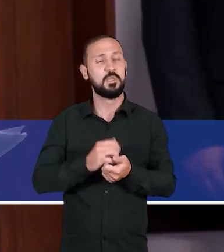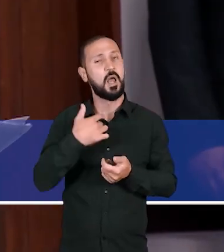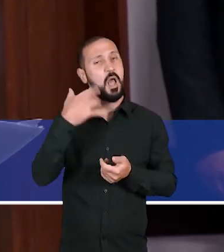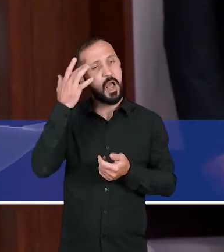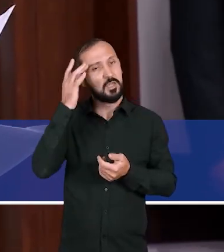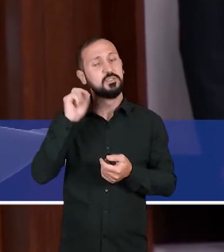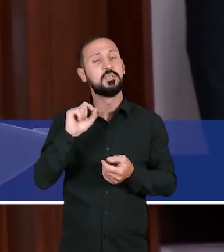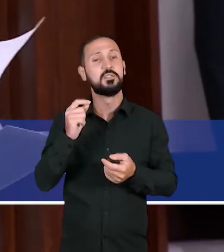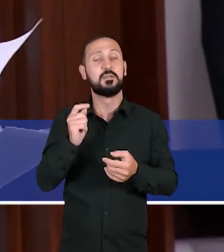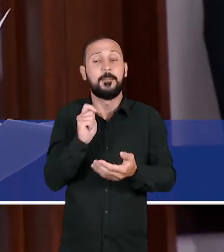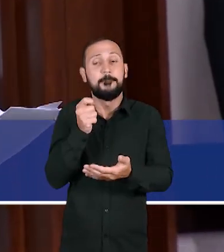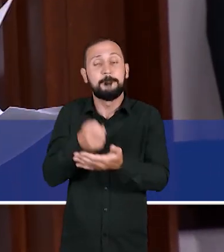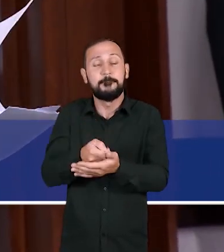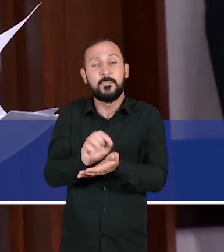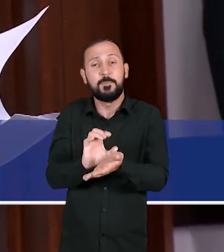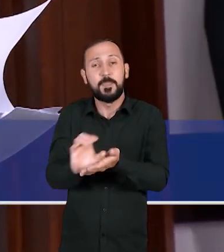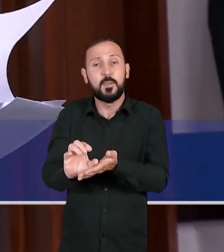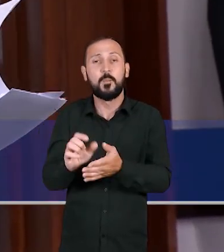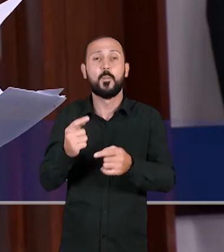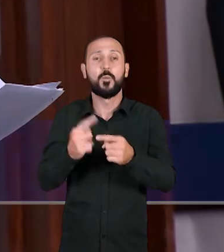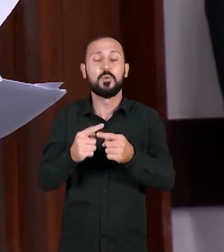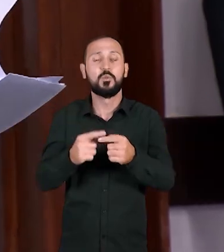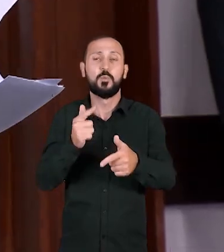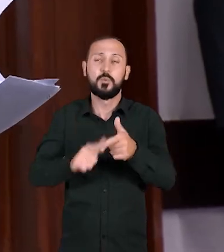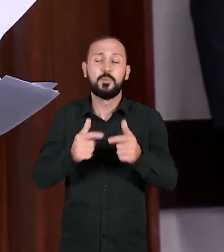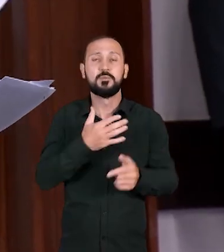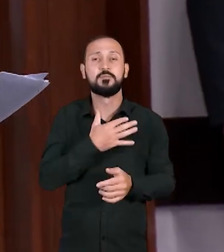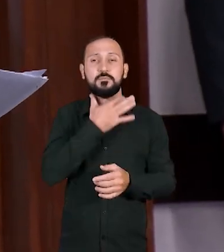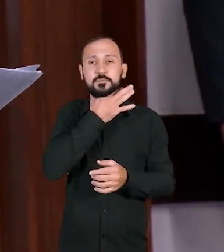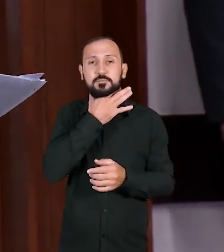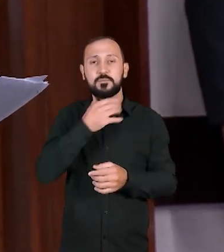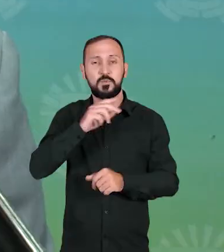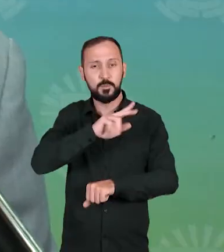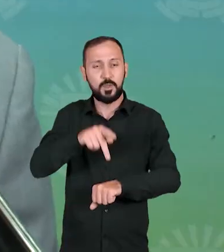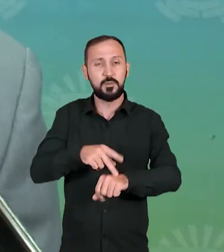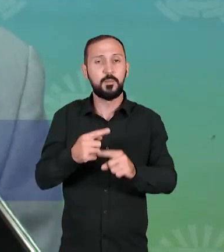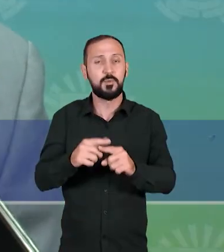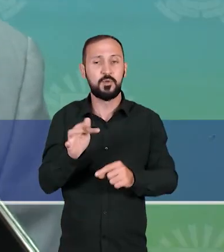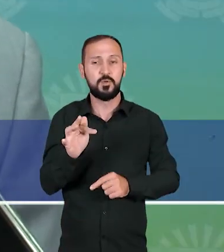Ele creditou a falta de pagamento à crise econômica do país. O que